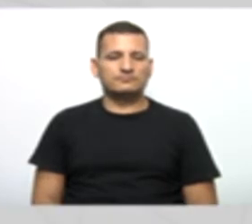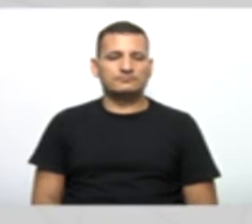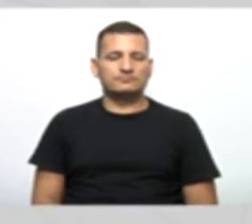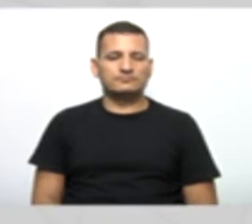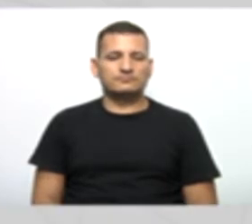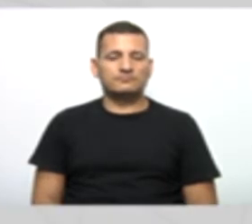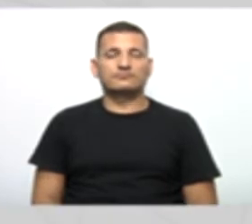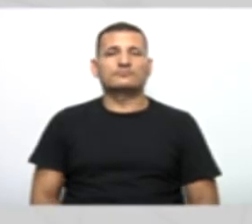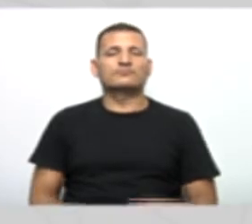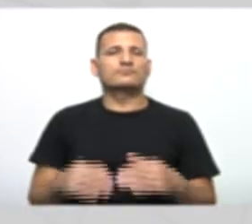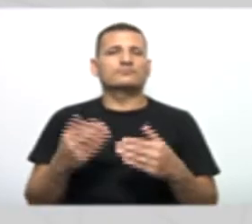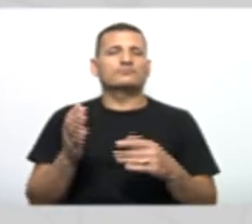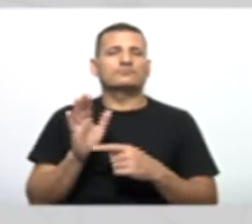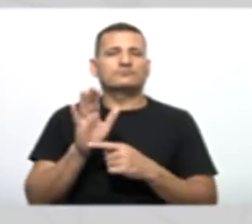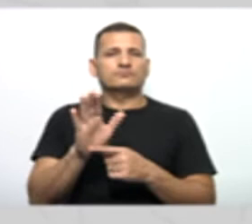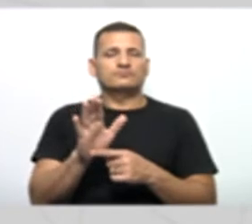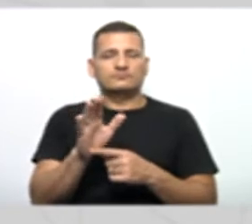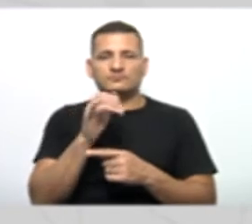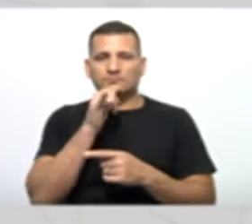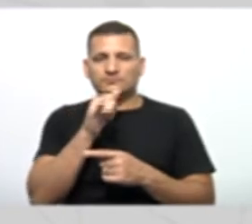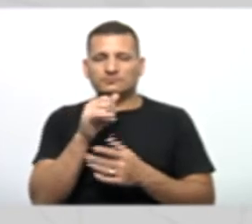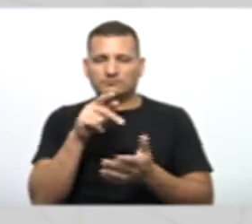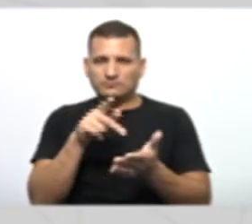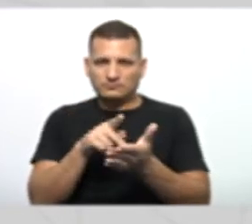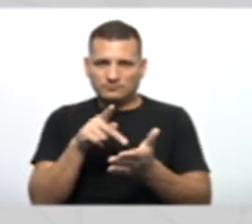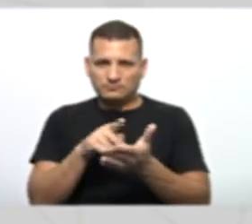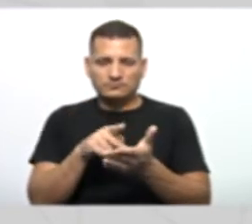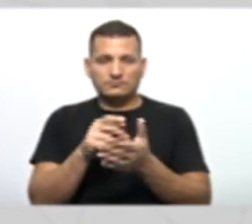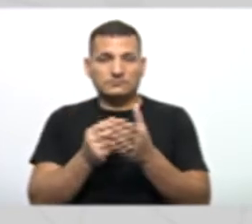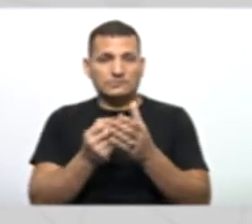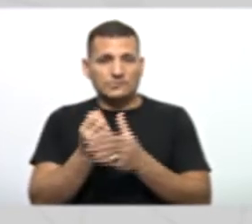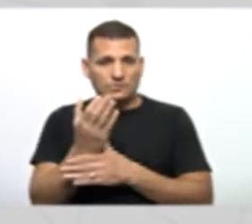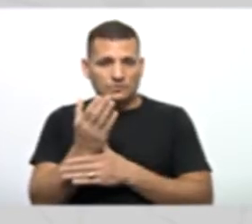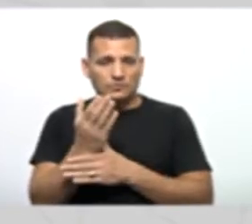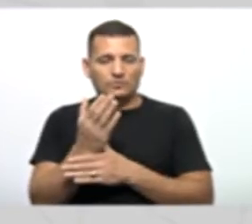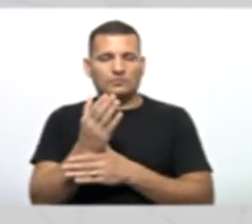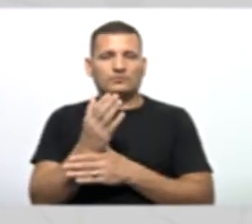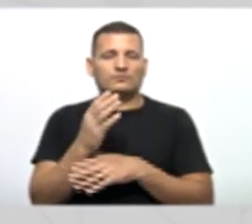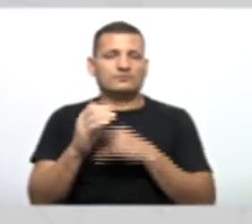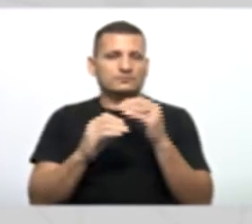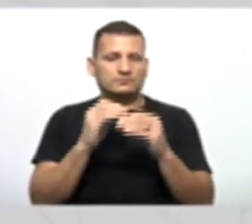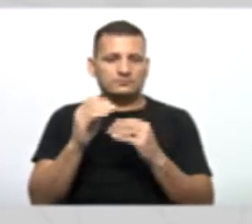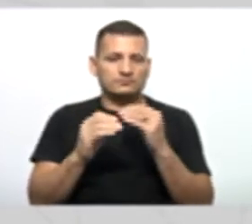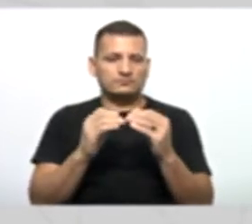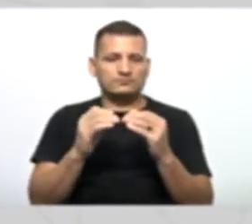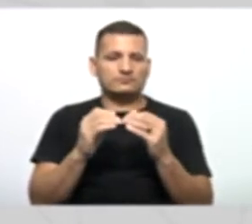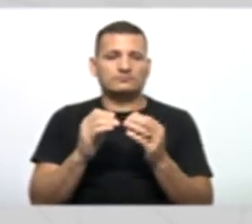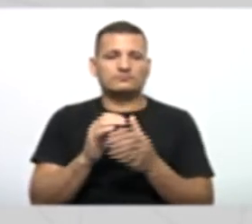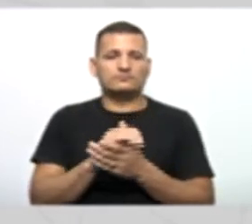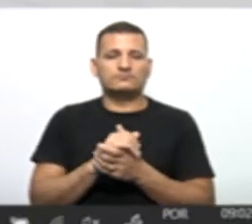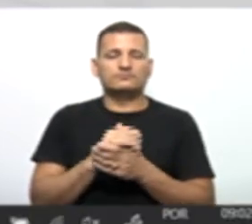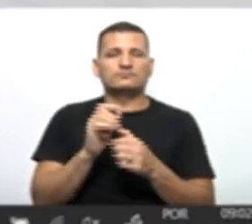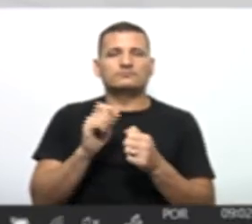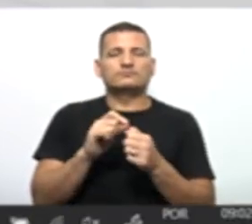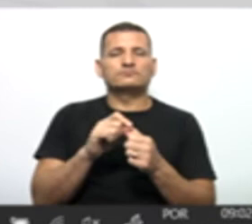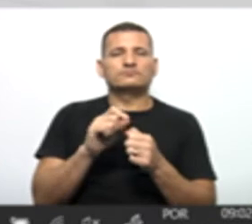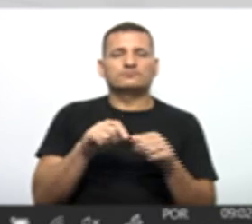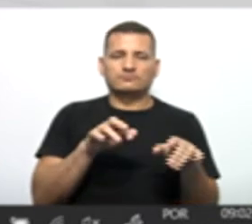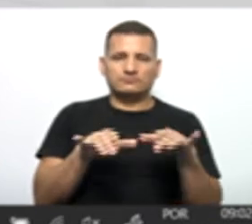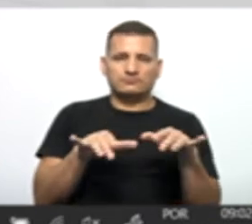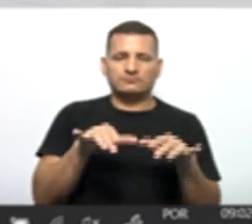Para você mostrar se ele criou realmente a sua base de dados, você vai executar o comando show